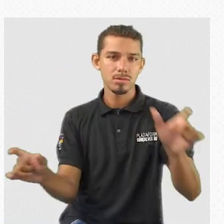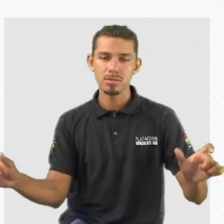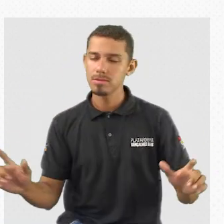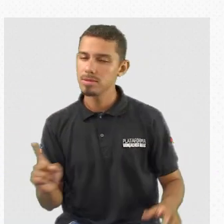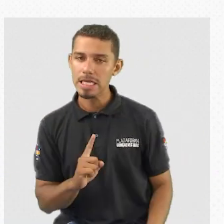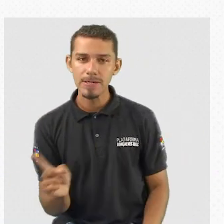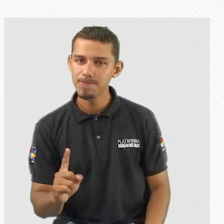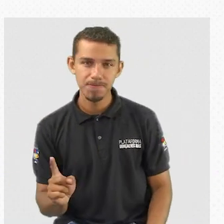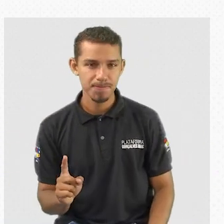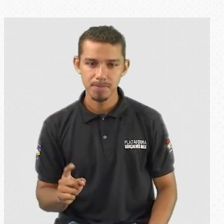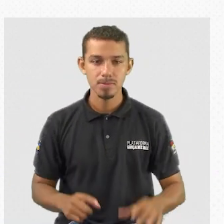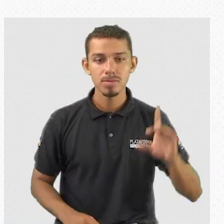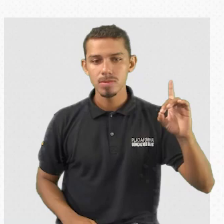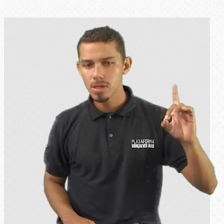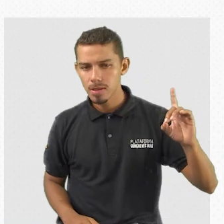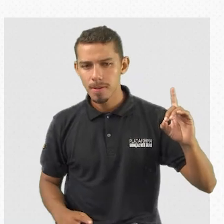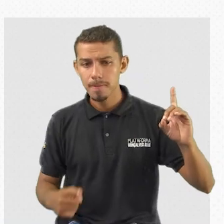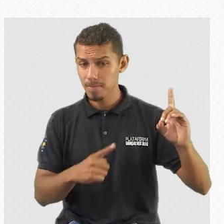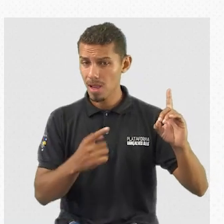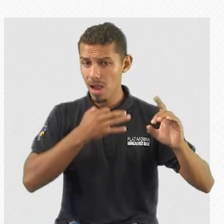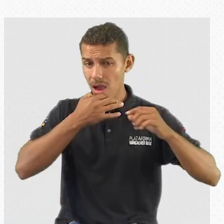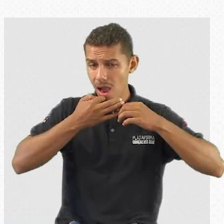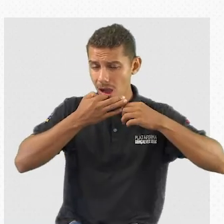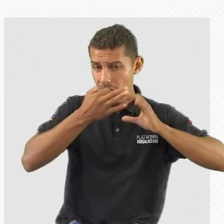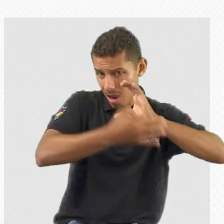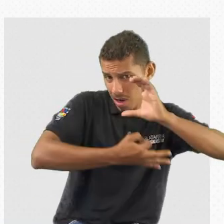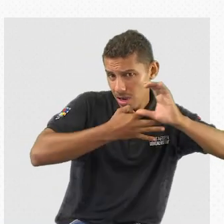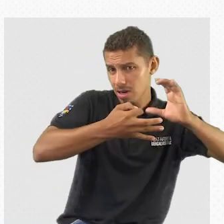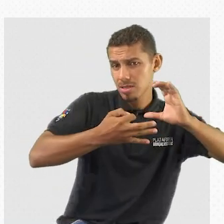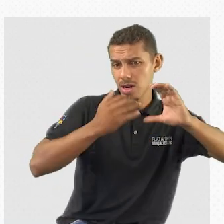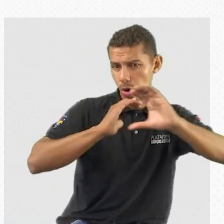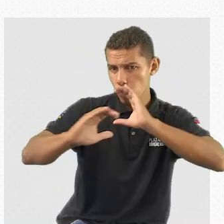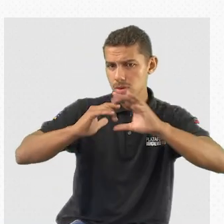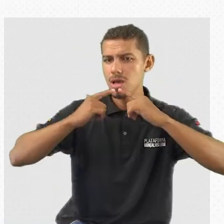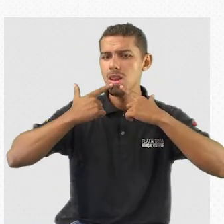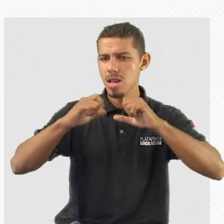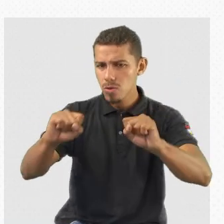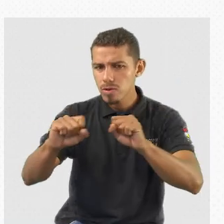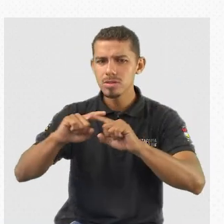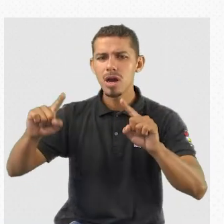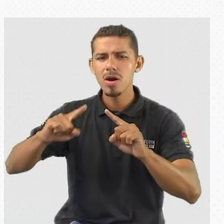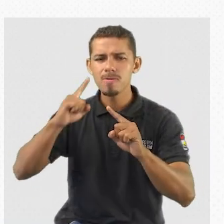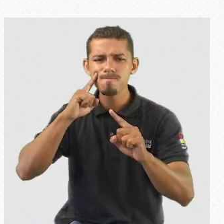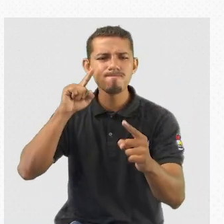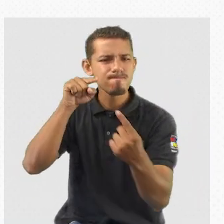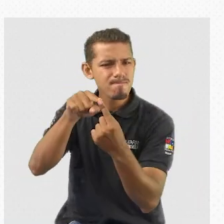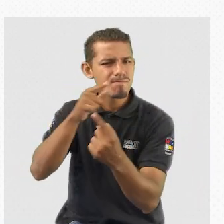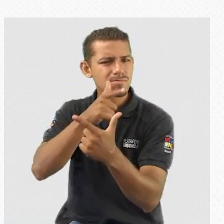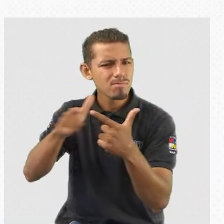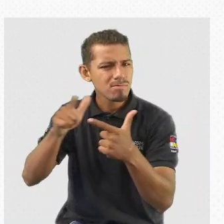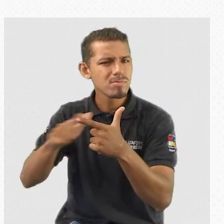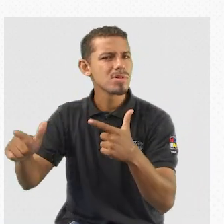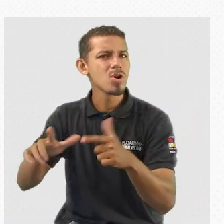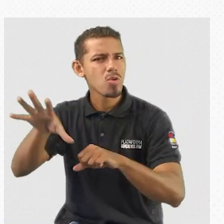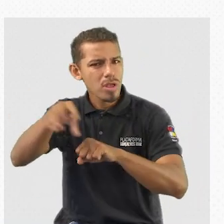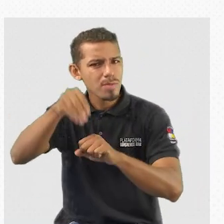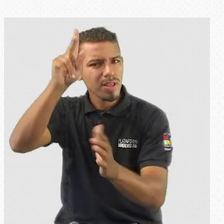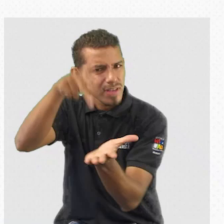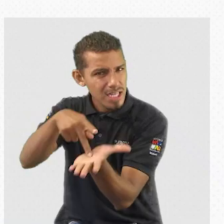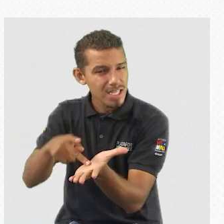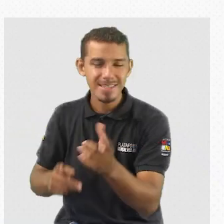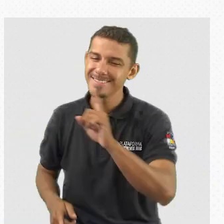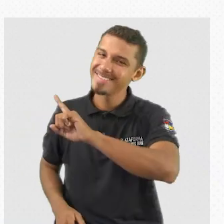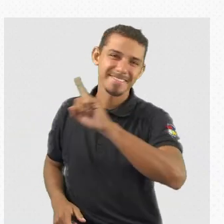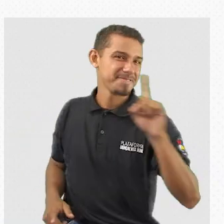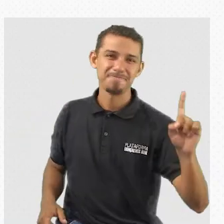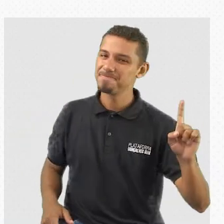não. Letra D. A crítica à comunicação linguística vista como obstáculo ao conhecimento verdadeiro,